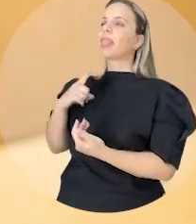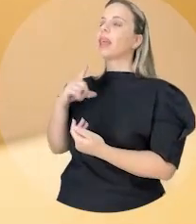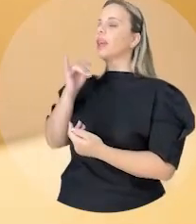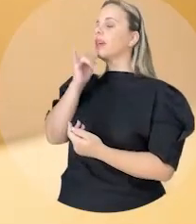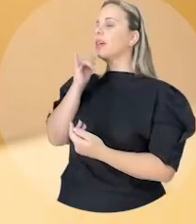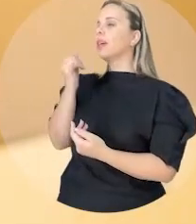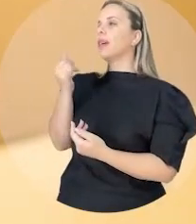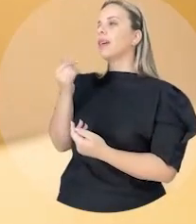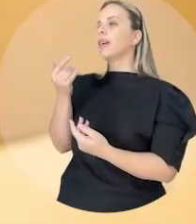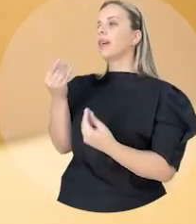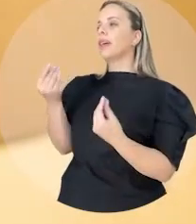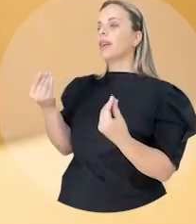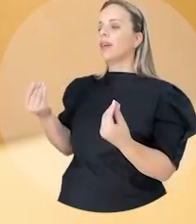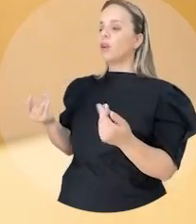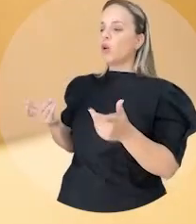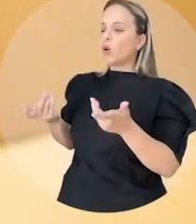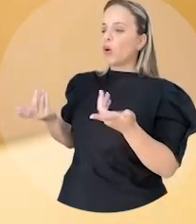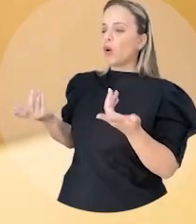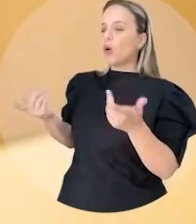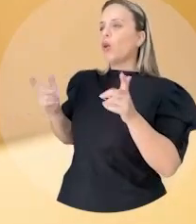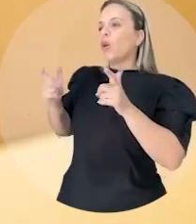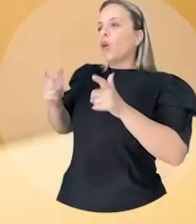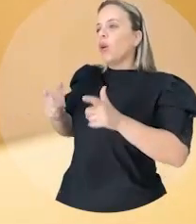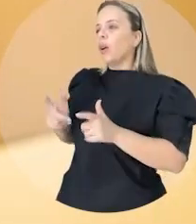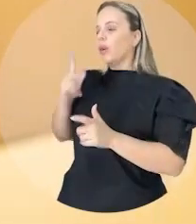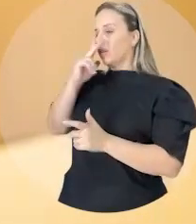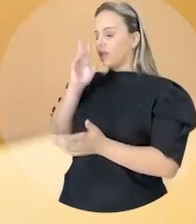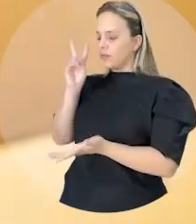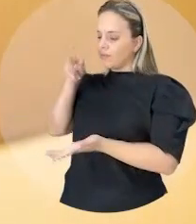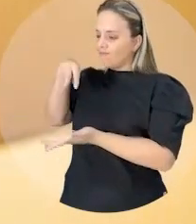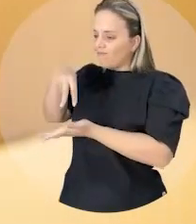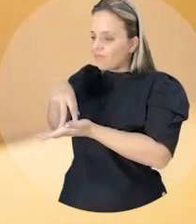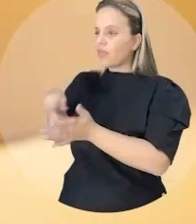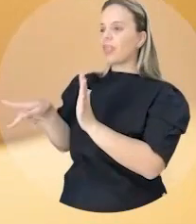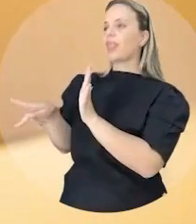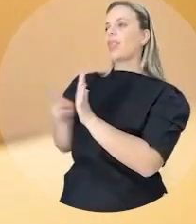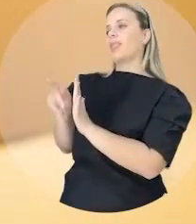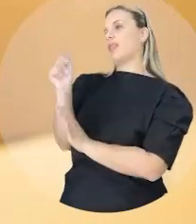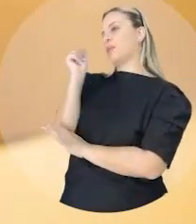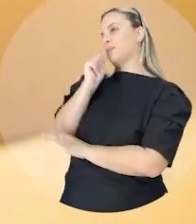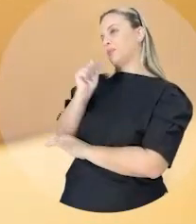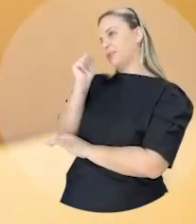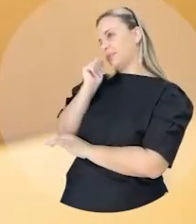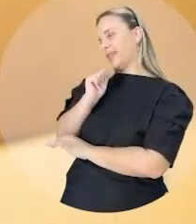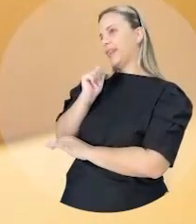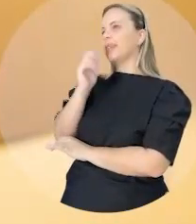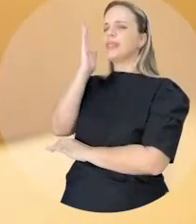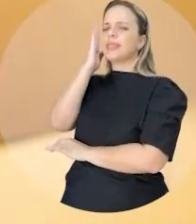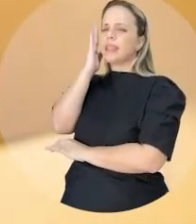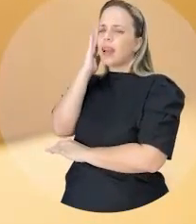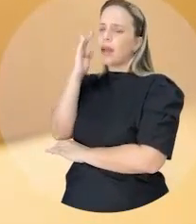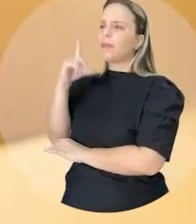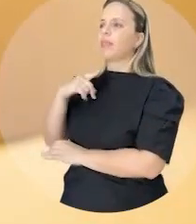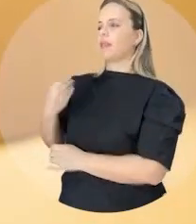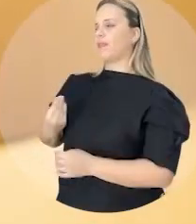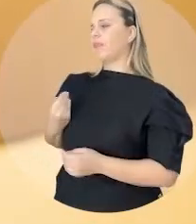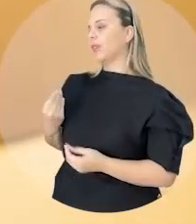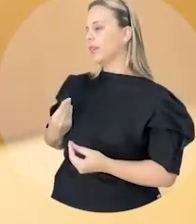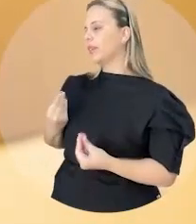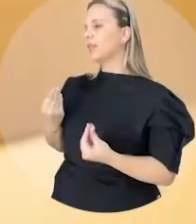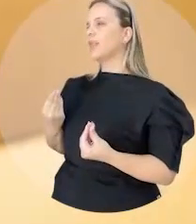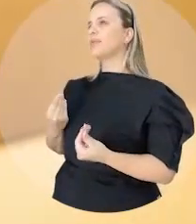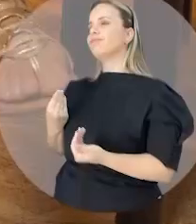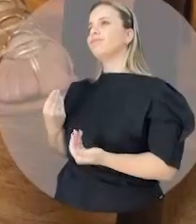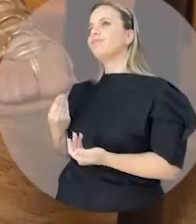lugar que é mesmo da mulher, que tem essa vida um pouco